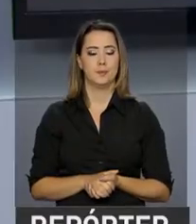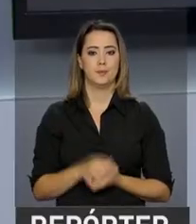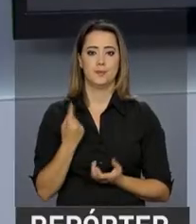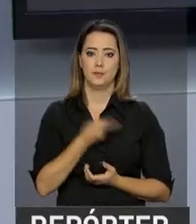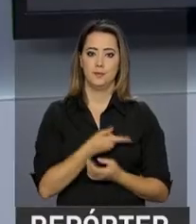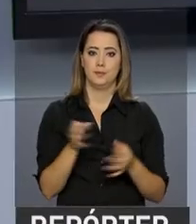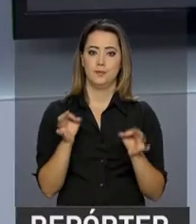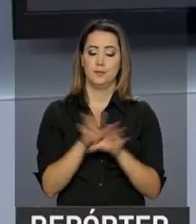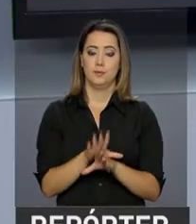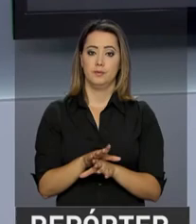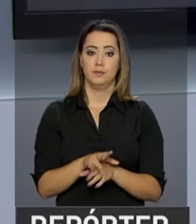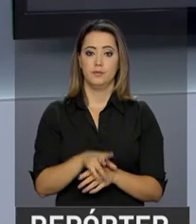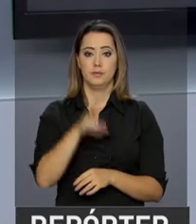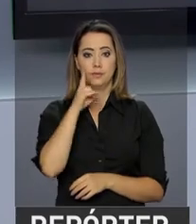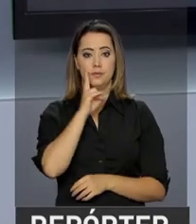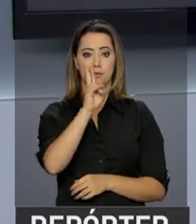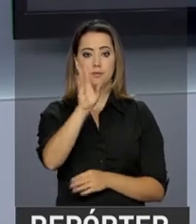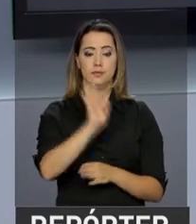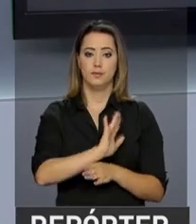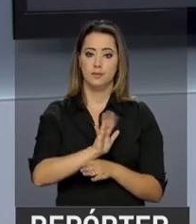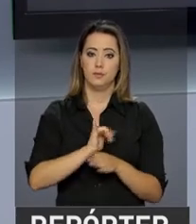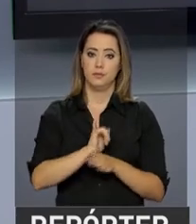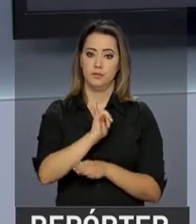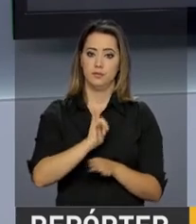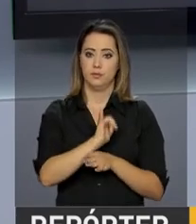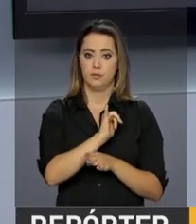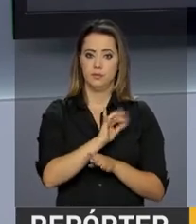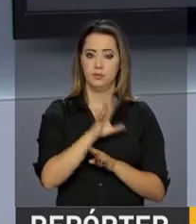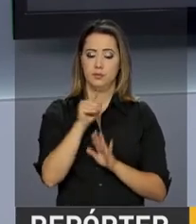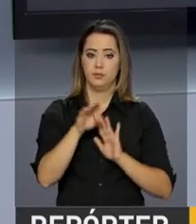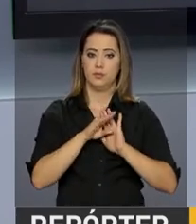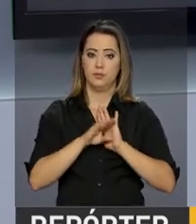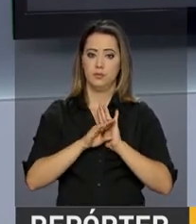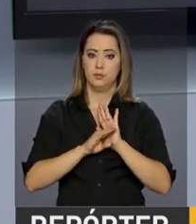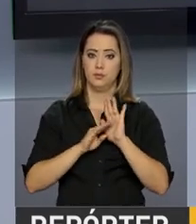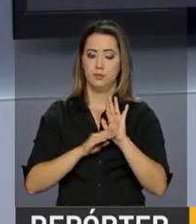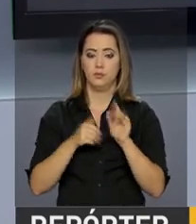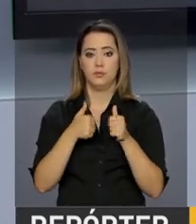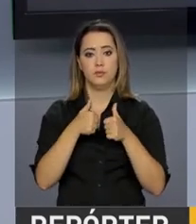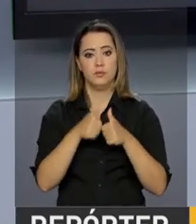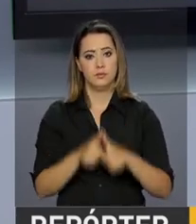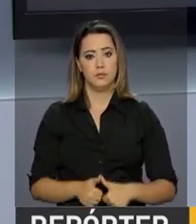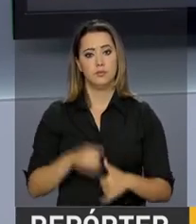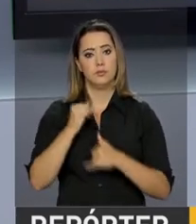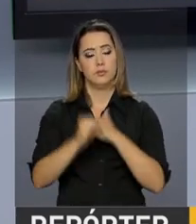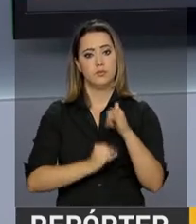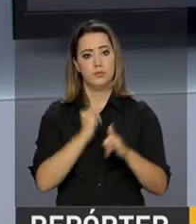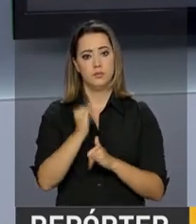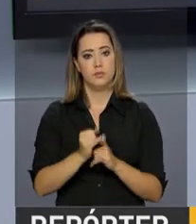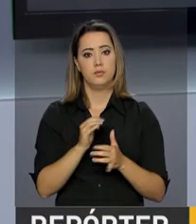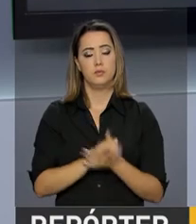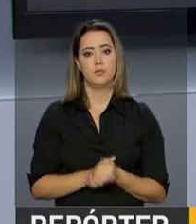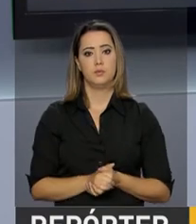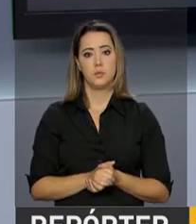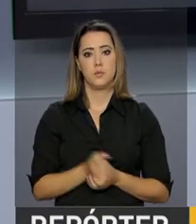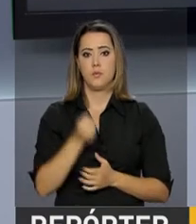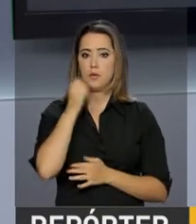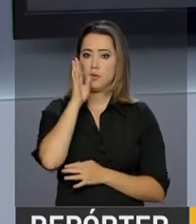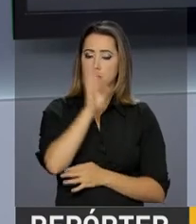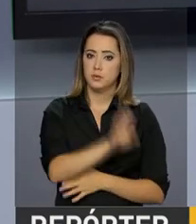repórter nbr fica por aqui você pode rever as reportagens no youtube e toda a nossa programação está disponível na internet